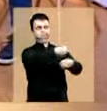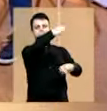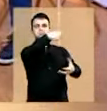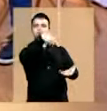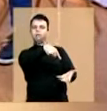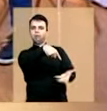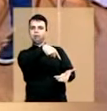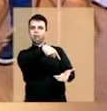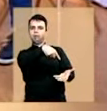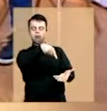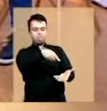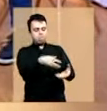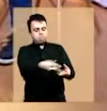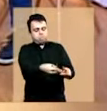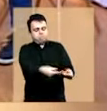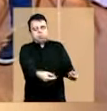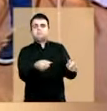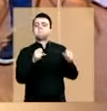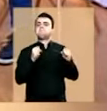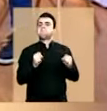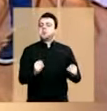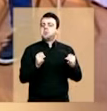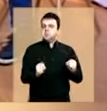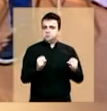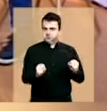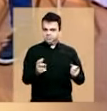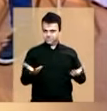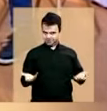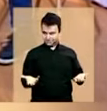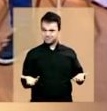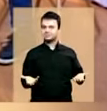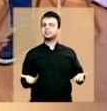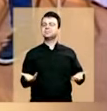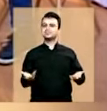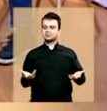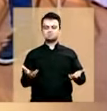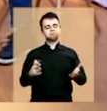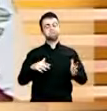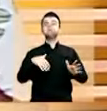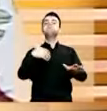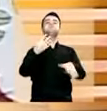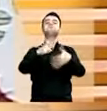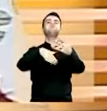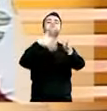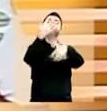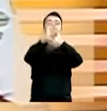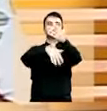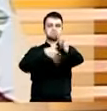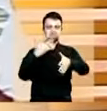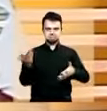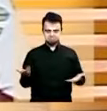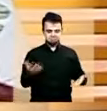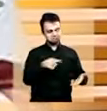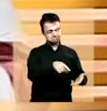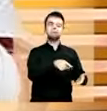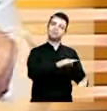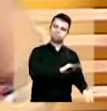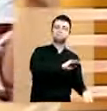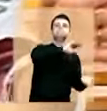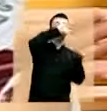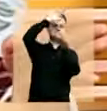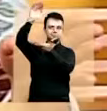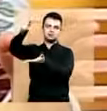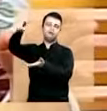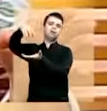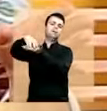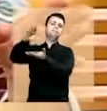deixei no caixa, isso eu não vou levar. Não vou levar. Aquela fruta não volta para a banca. Então, o que acontece? Ela vai direto